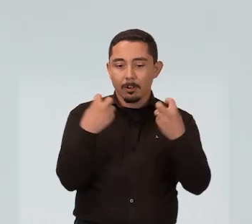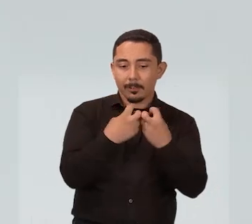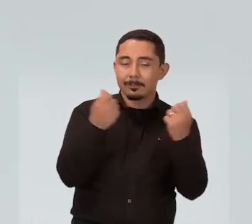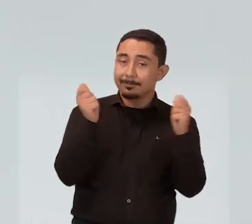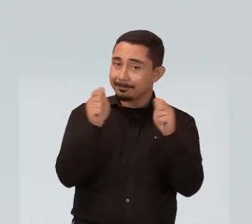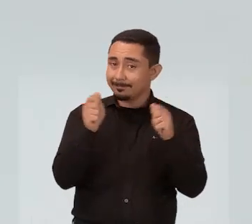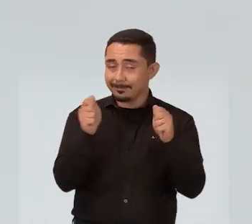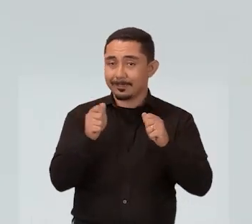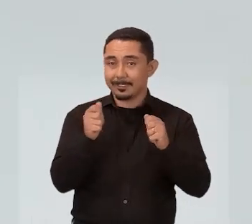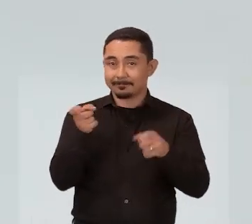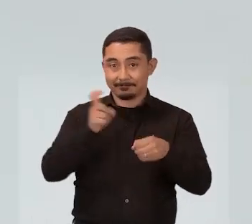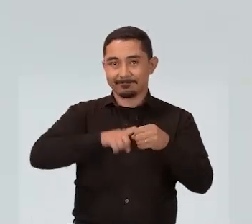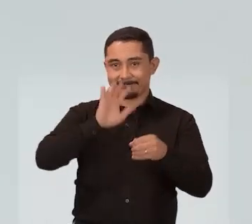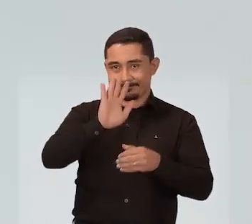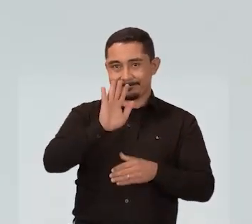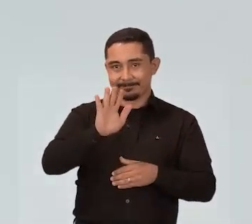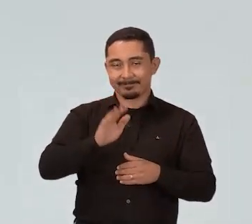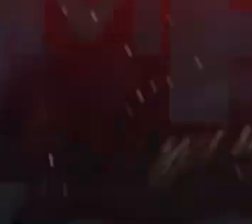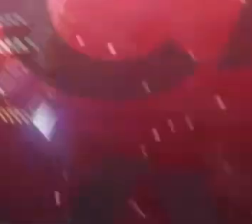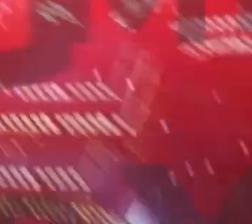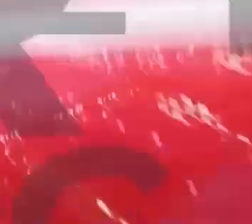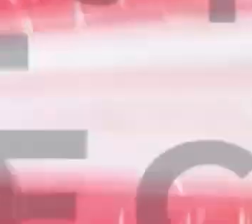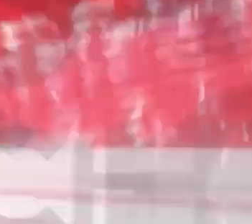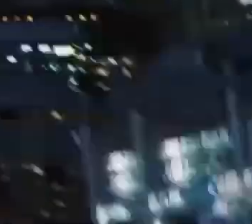de Conversa. Eu volto já já.